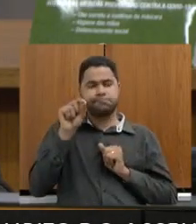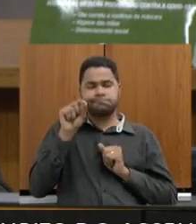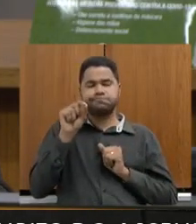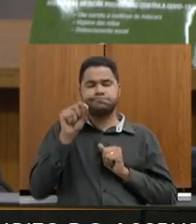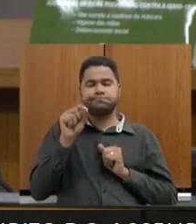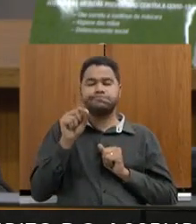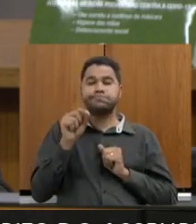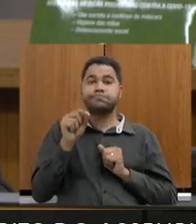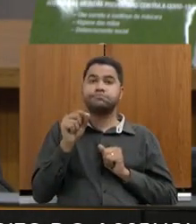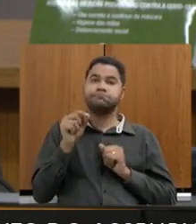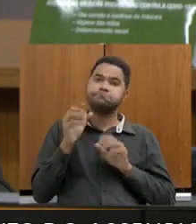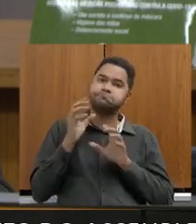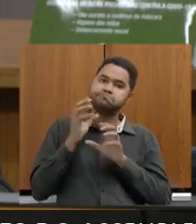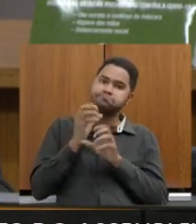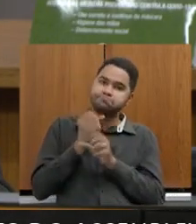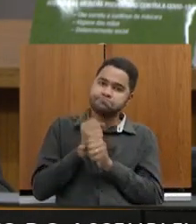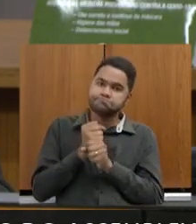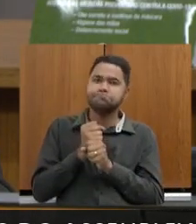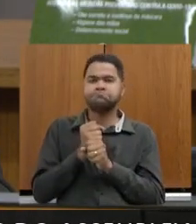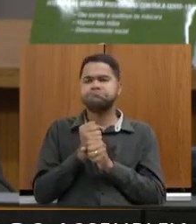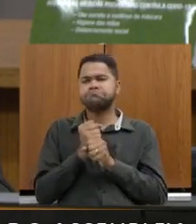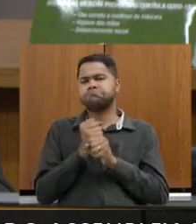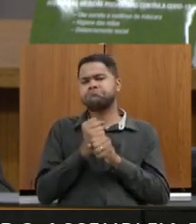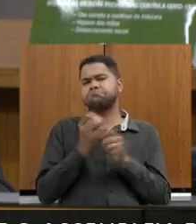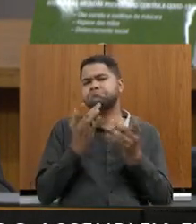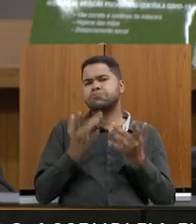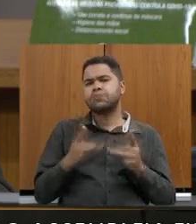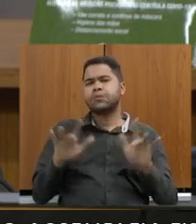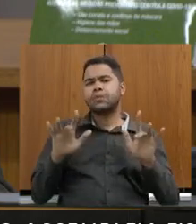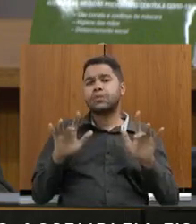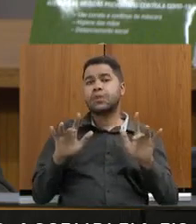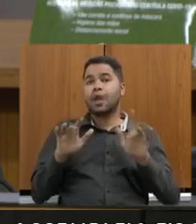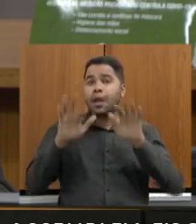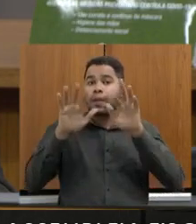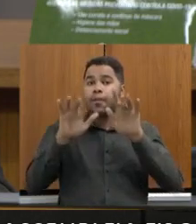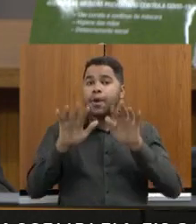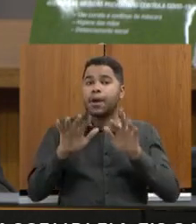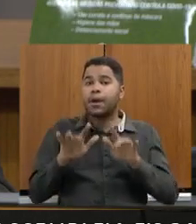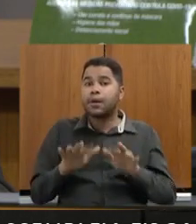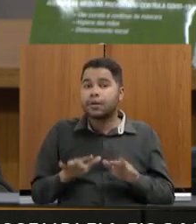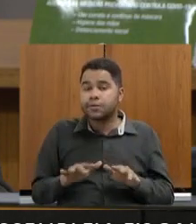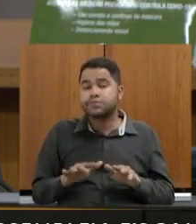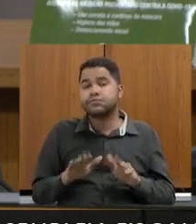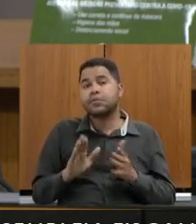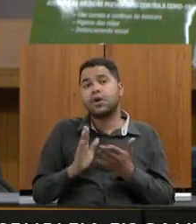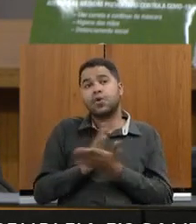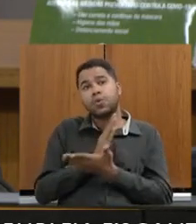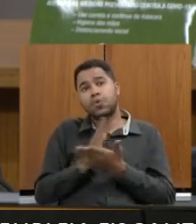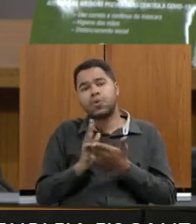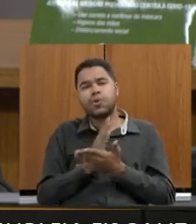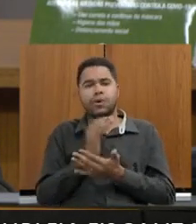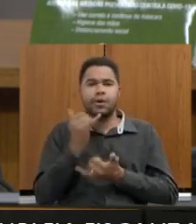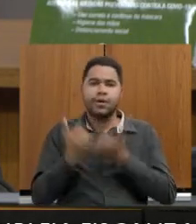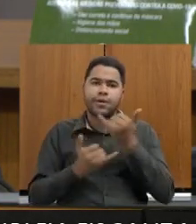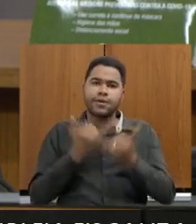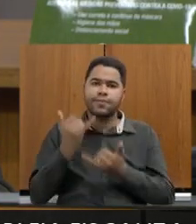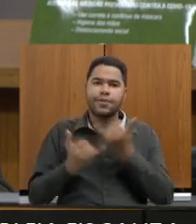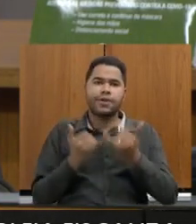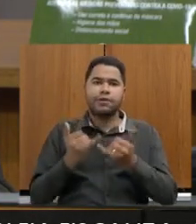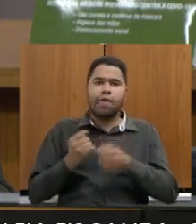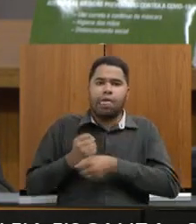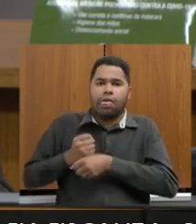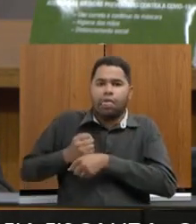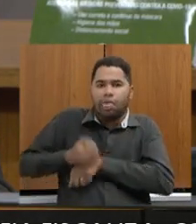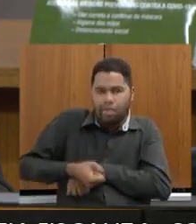E aí a gente calculou naturalmente que os escrivães que alguns até brincam que são esses